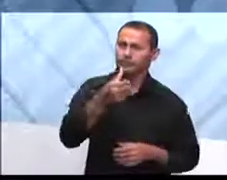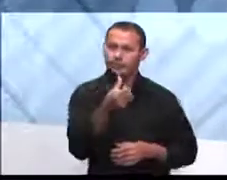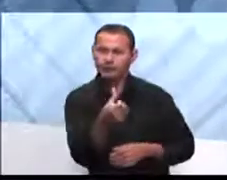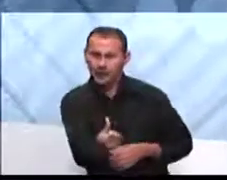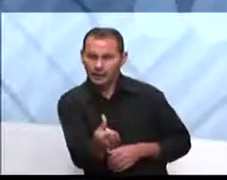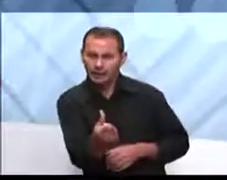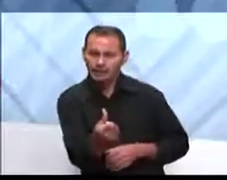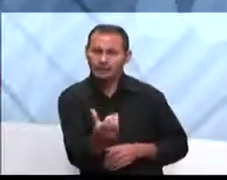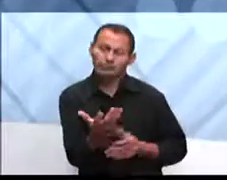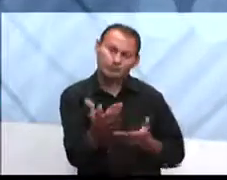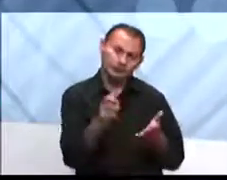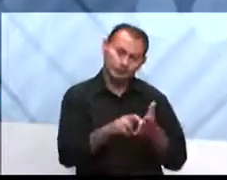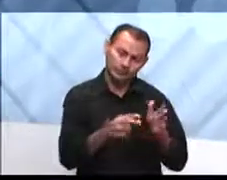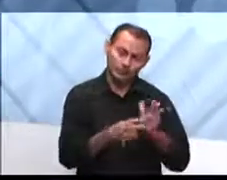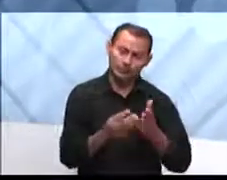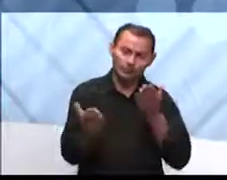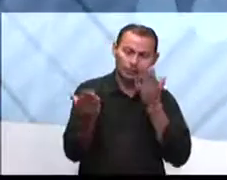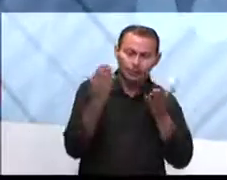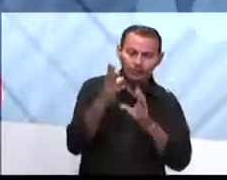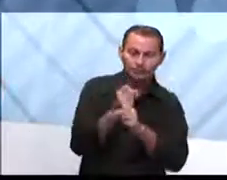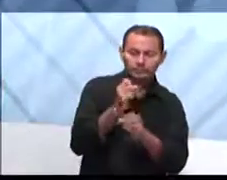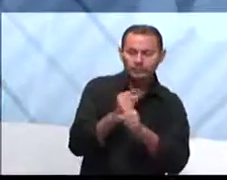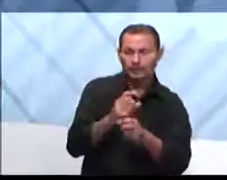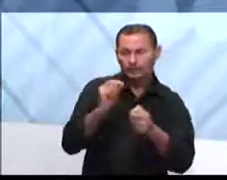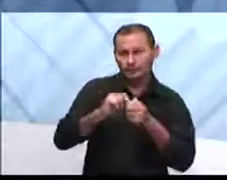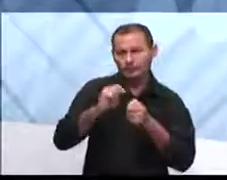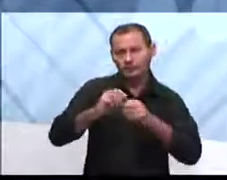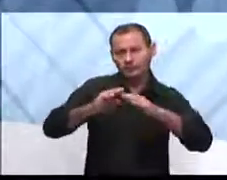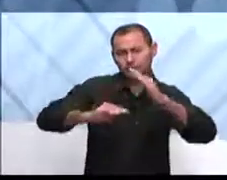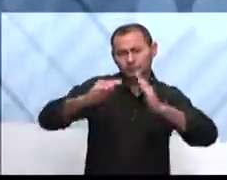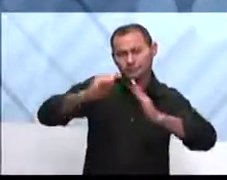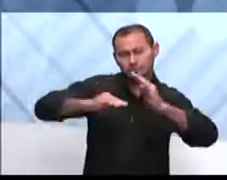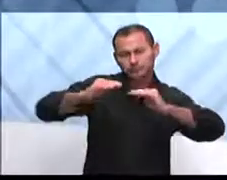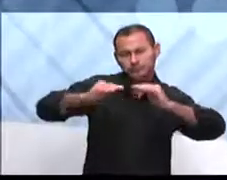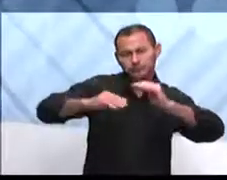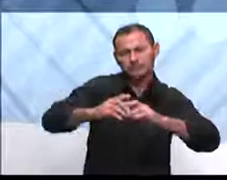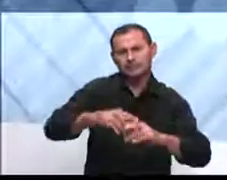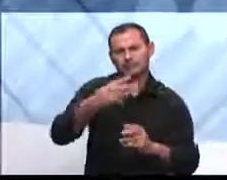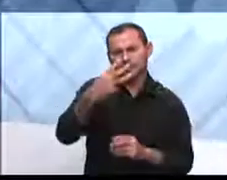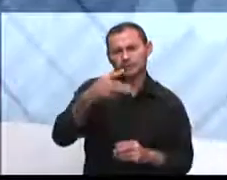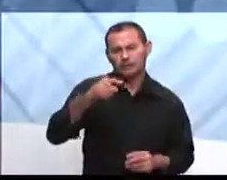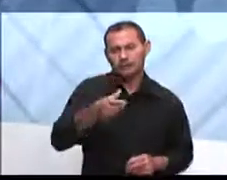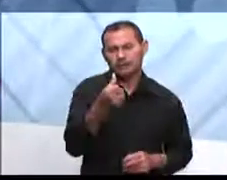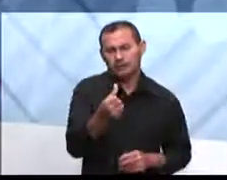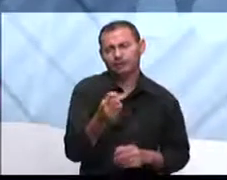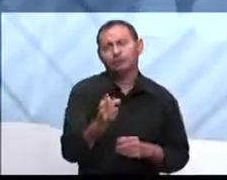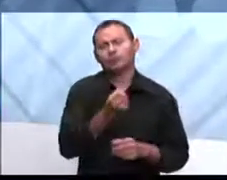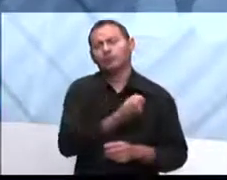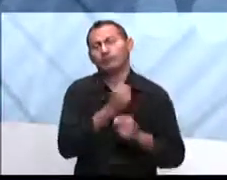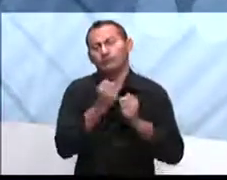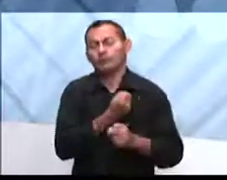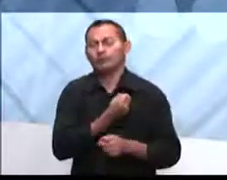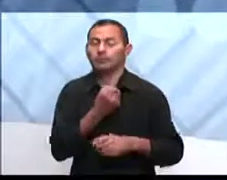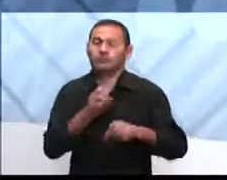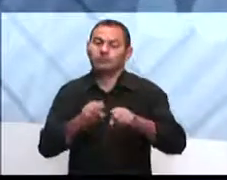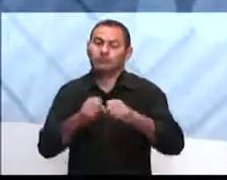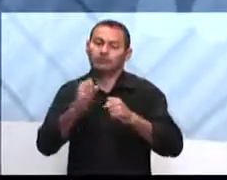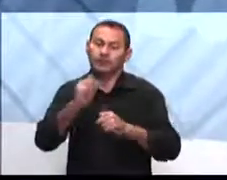3,6, né? Quer dizer, eu vou ali, calculo e faço a média, vai dar 3,6, pode dar número